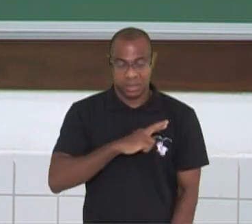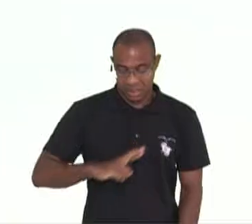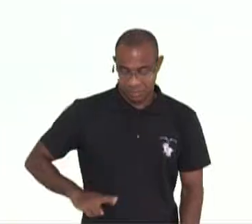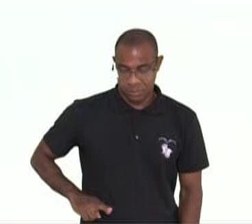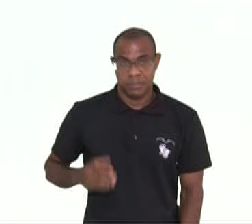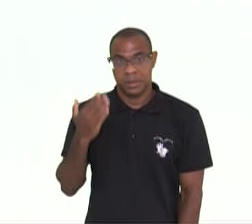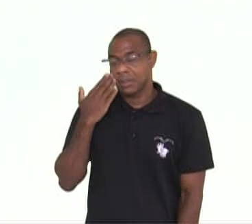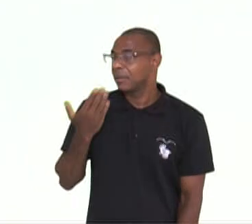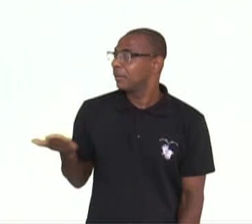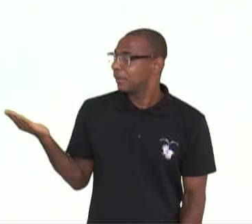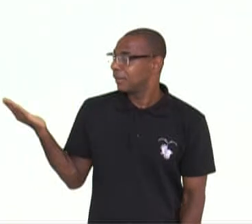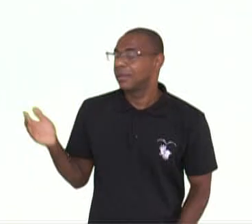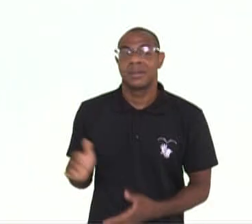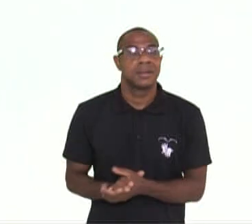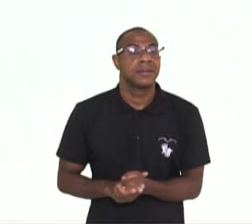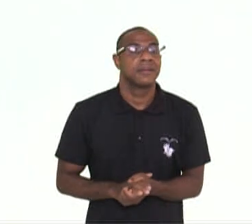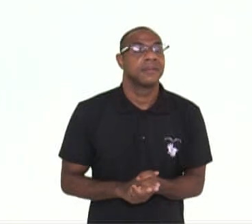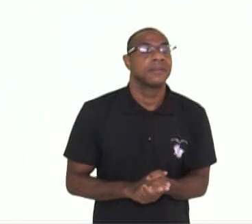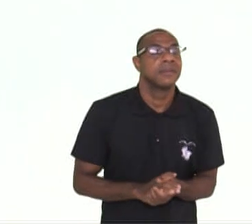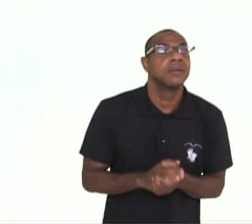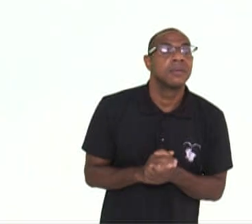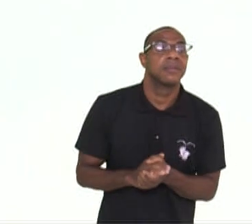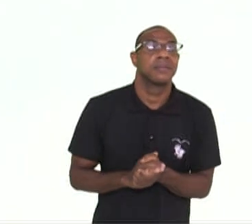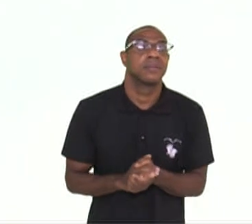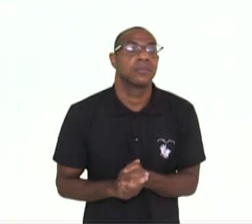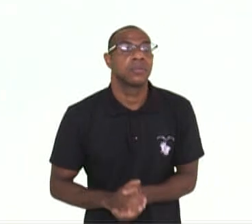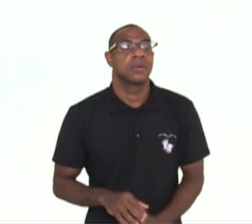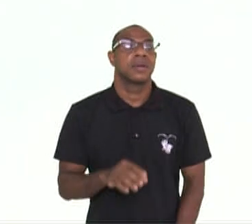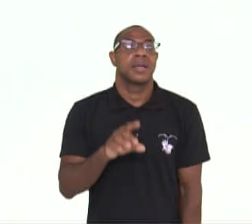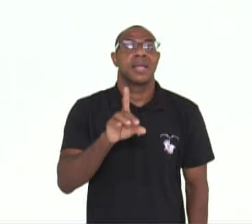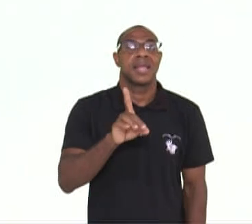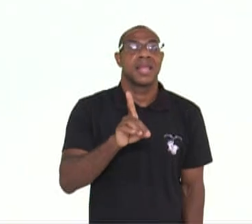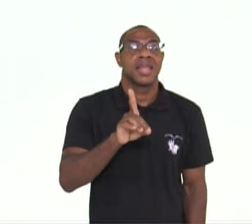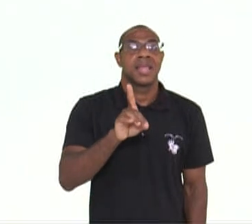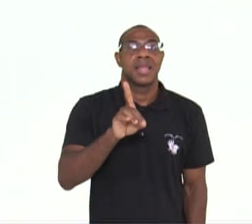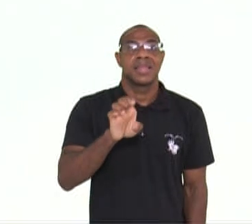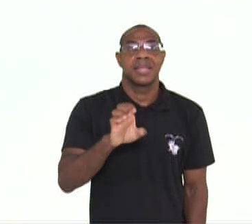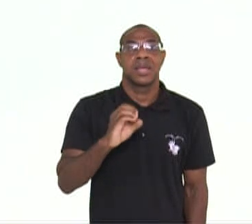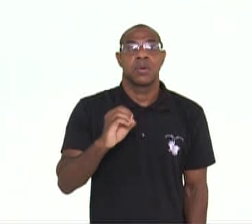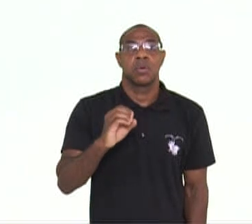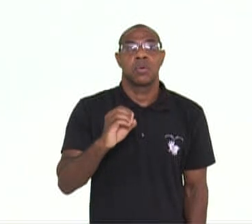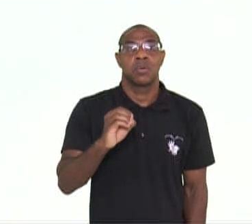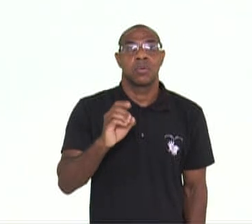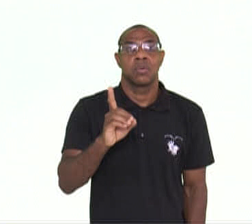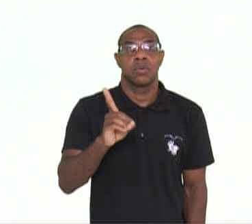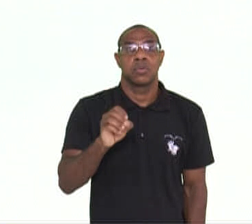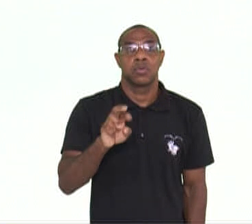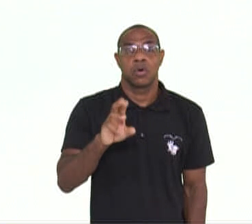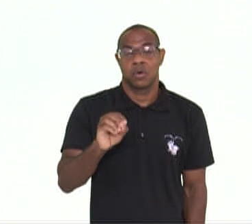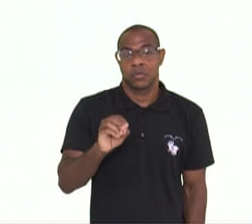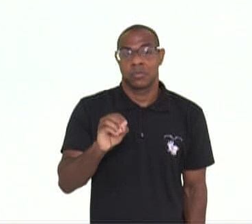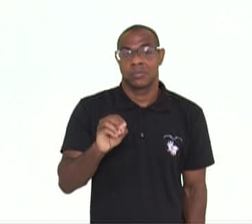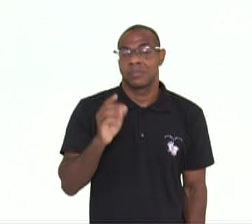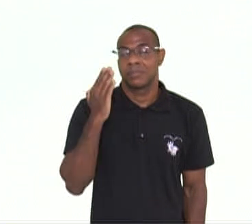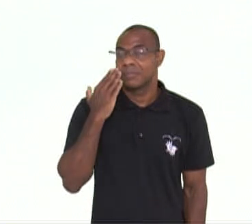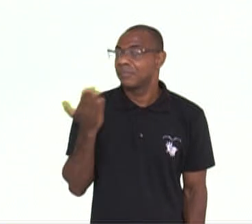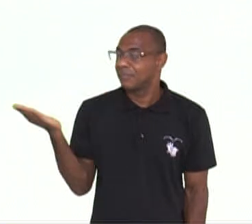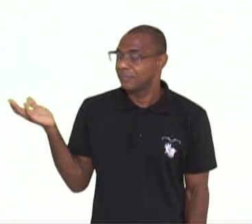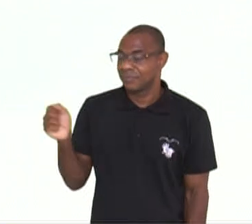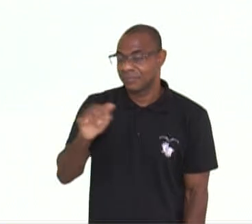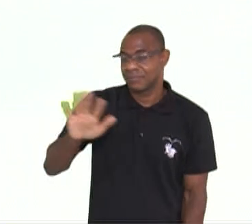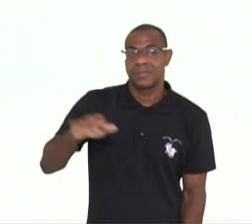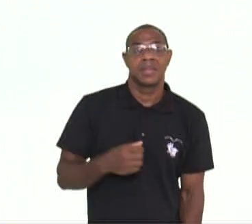sua tela, aí do lado esquerdo. O Marechal Deodoro da Fonseca, que, além de ter todo o grande prestígio dele no exército,